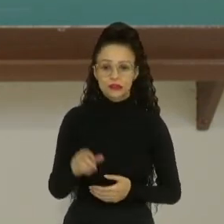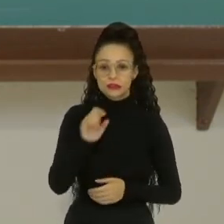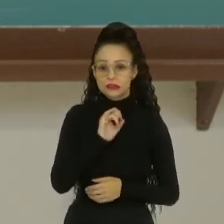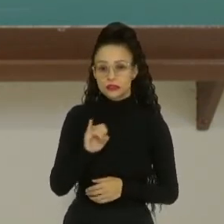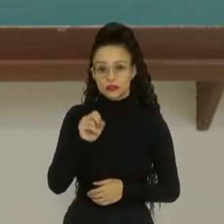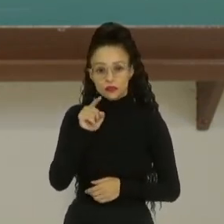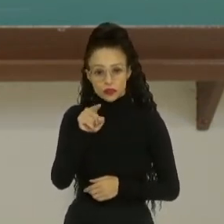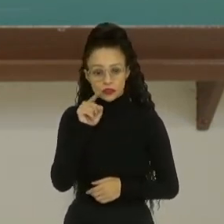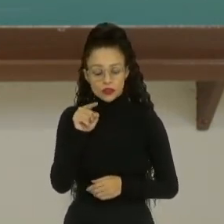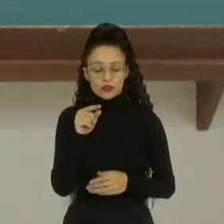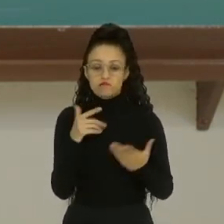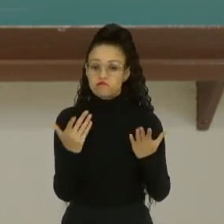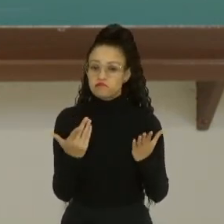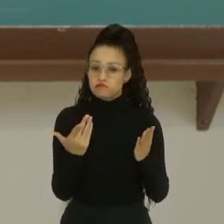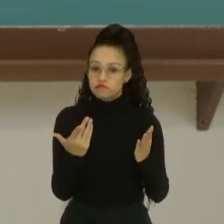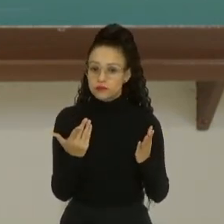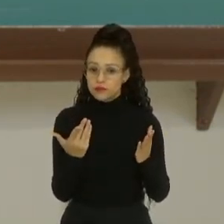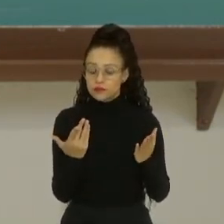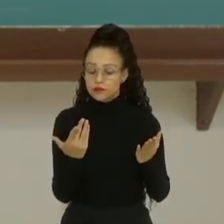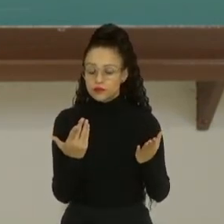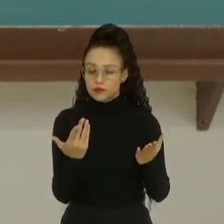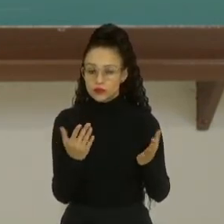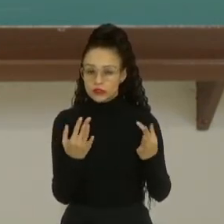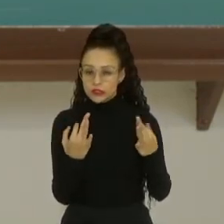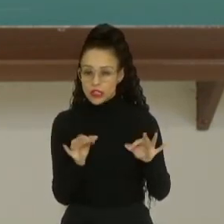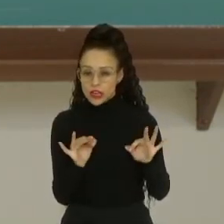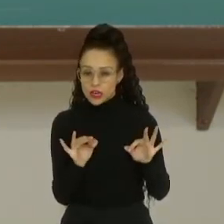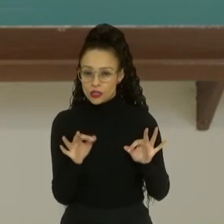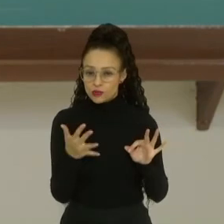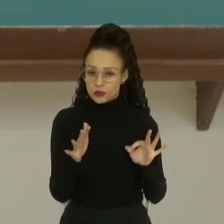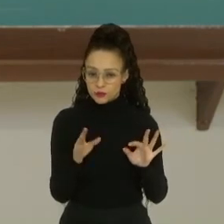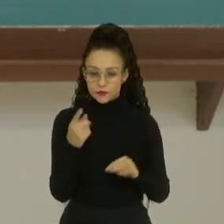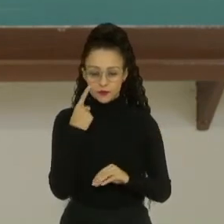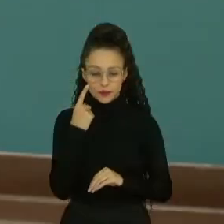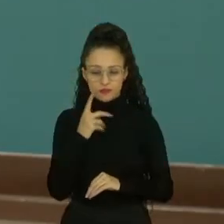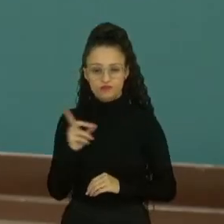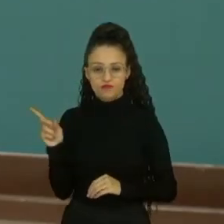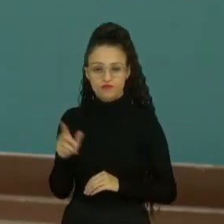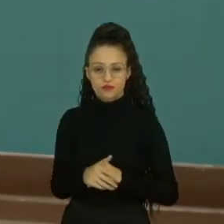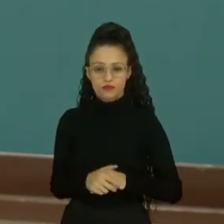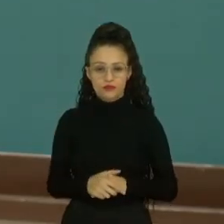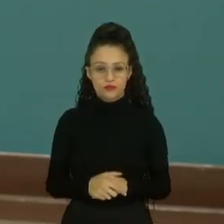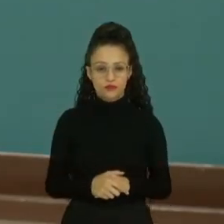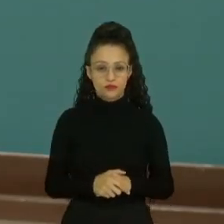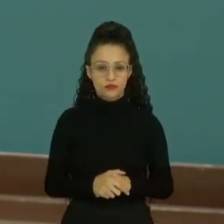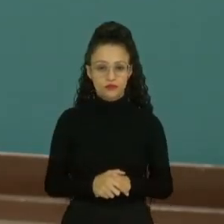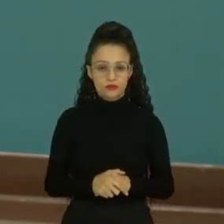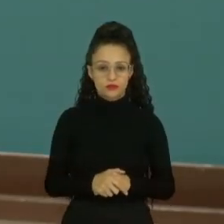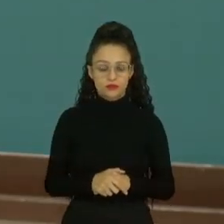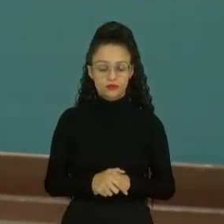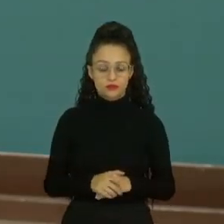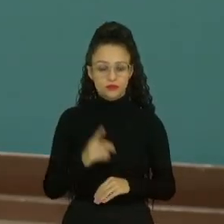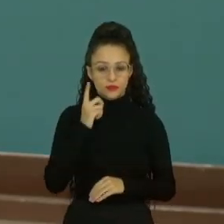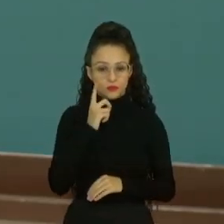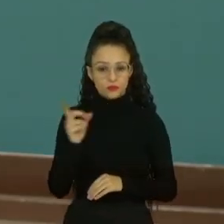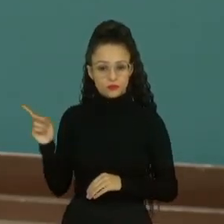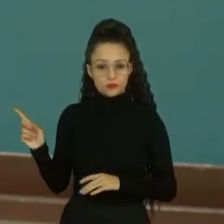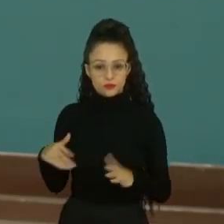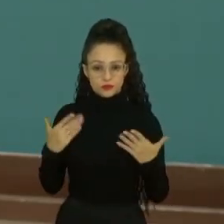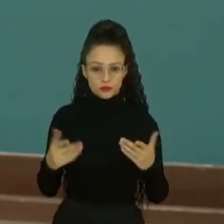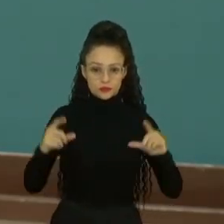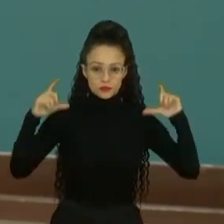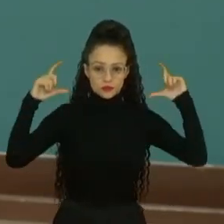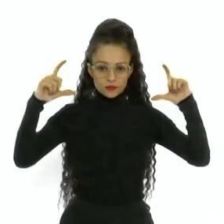você colocou algo no caminho certo, digamos assim, vamos lá? Olha lá, então o